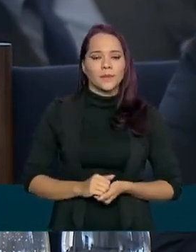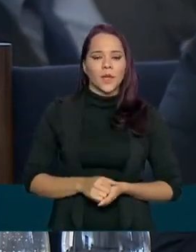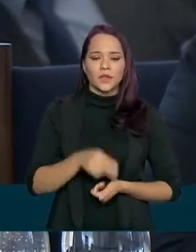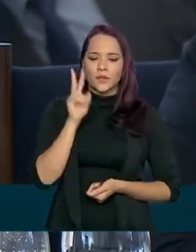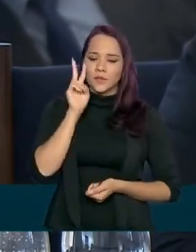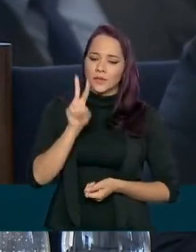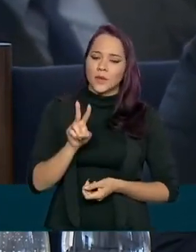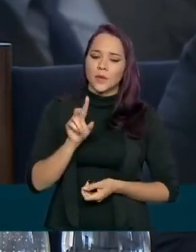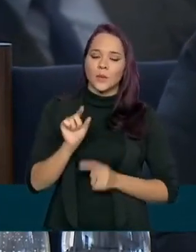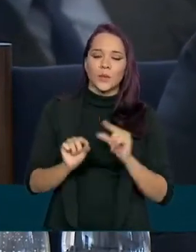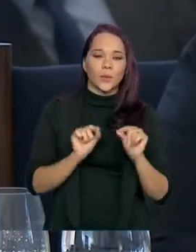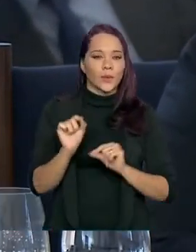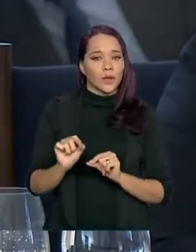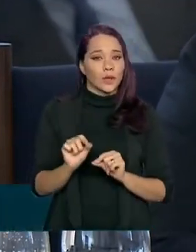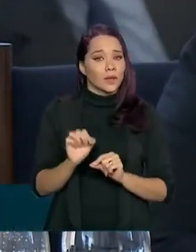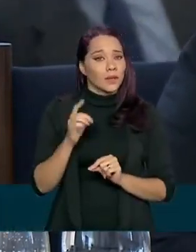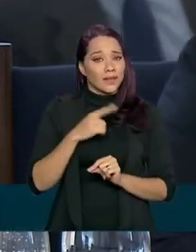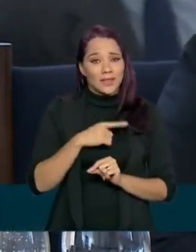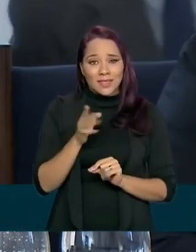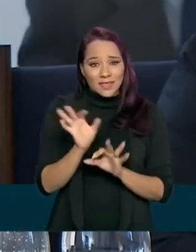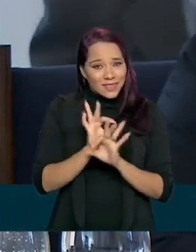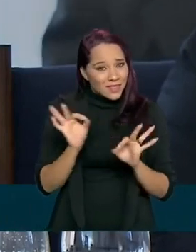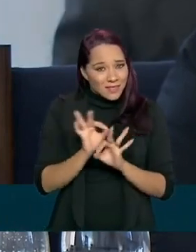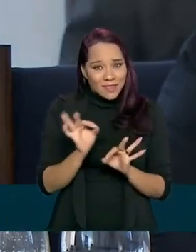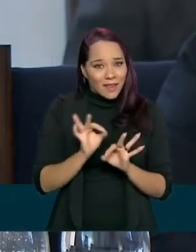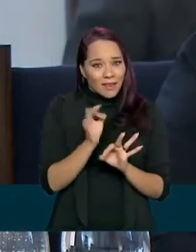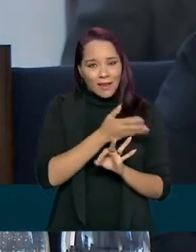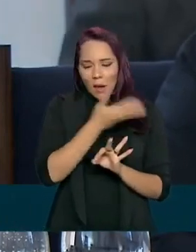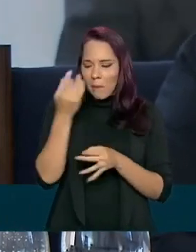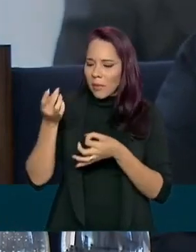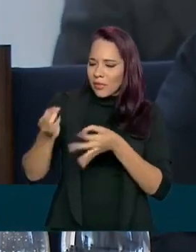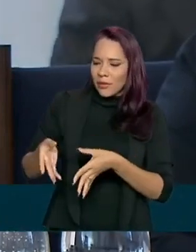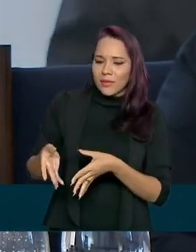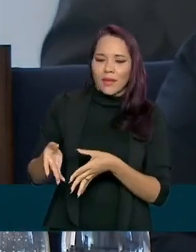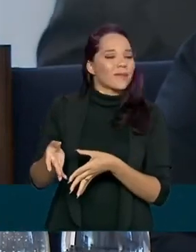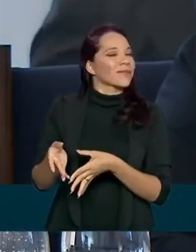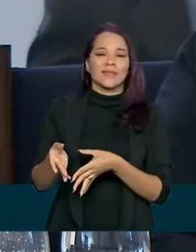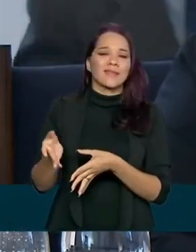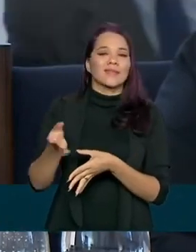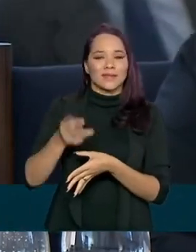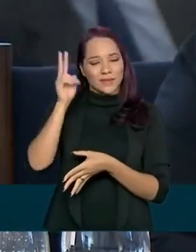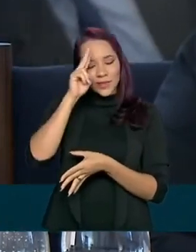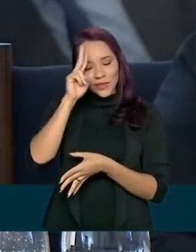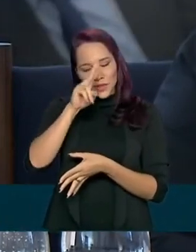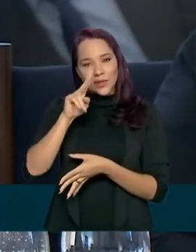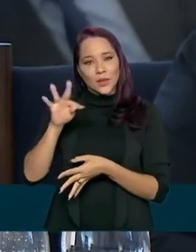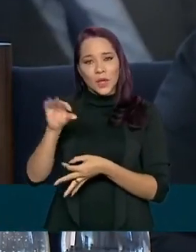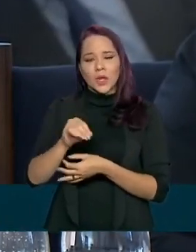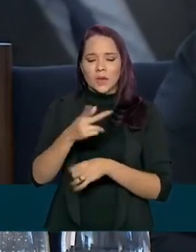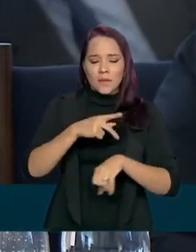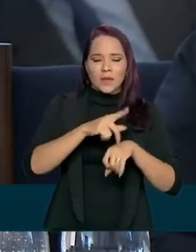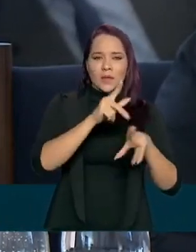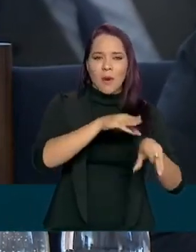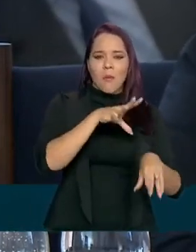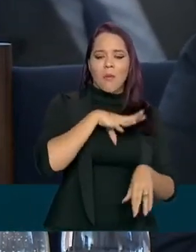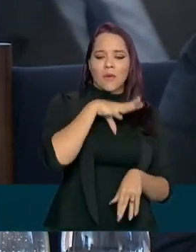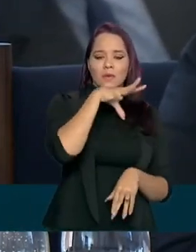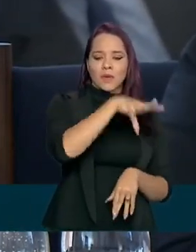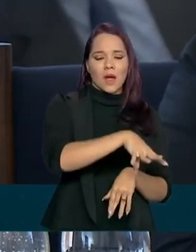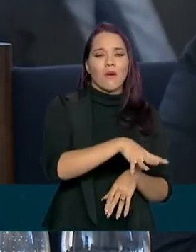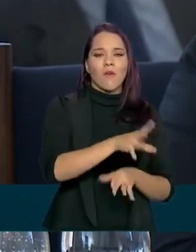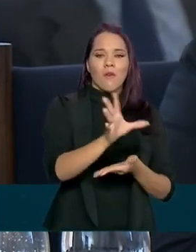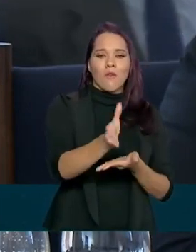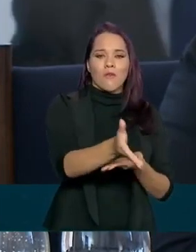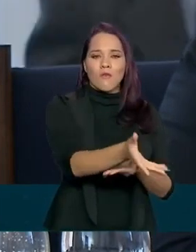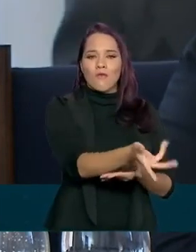mostra claramente que não deixamos não estamos deixando nenhum brasileiro para trás a desde países com portugal onde passamos